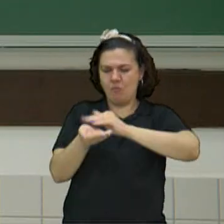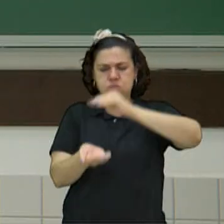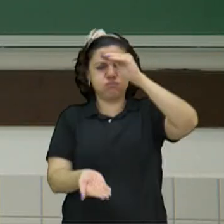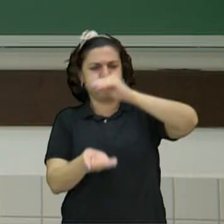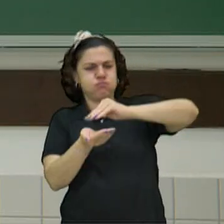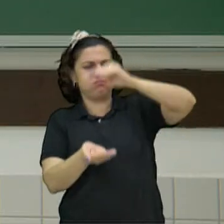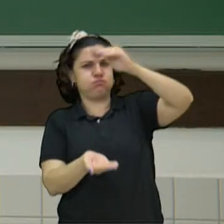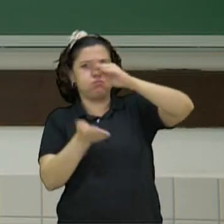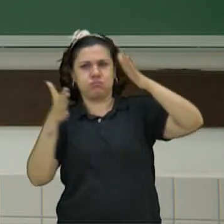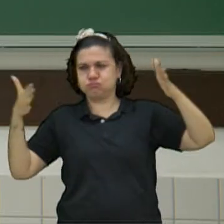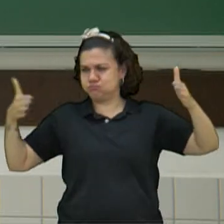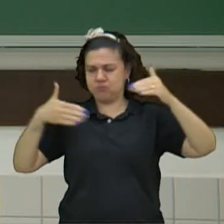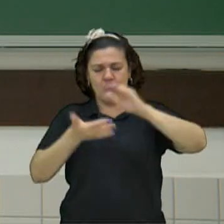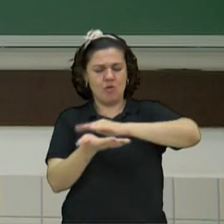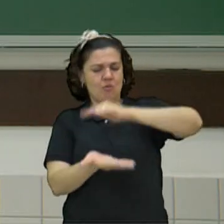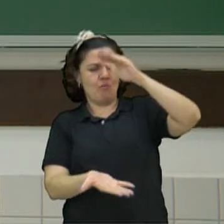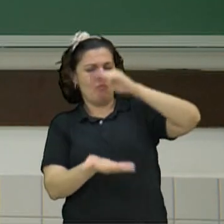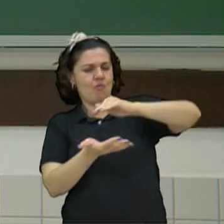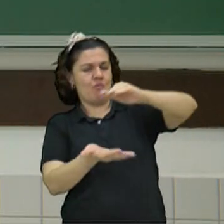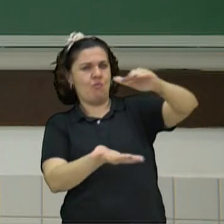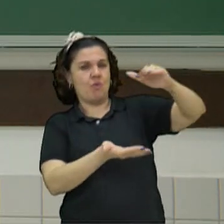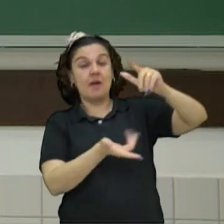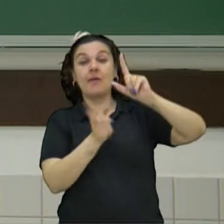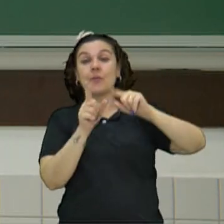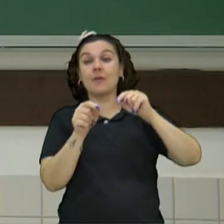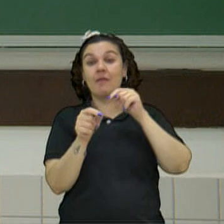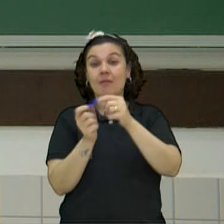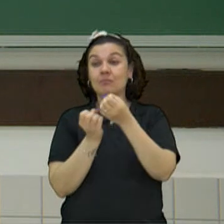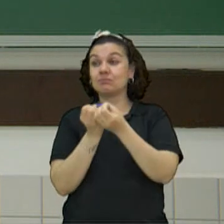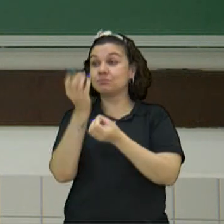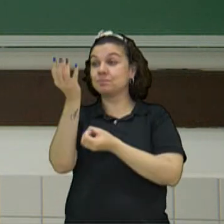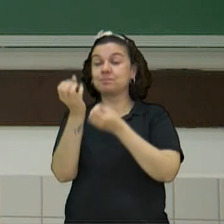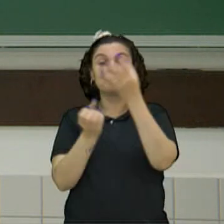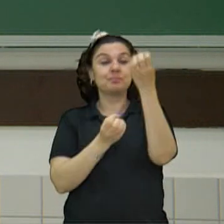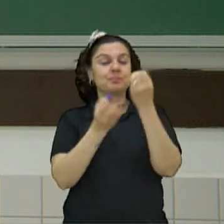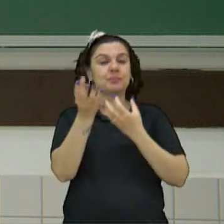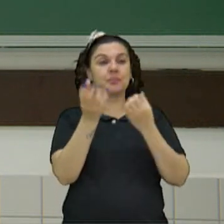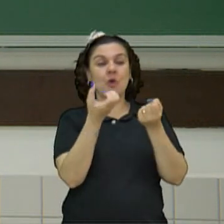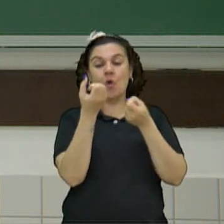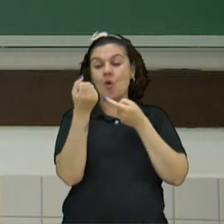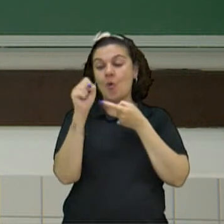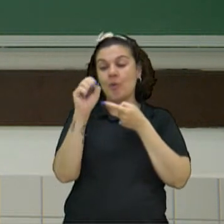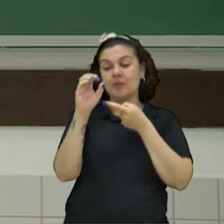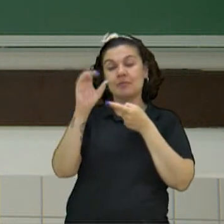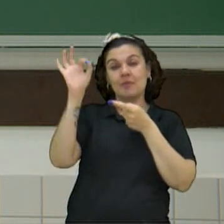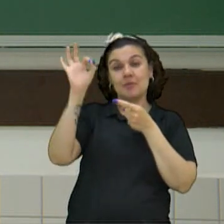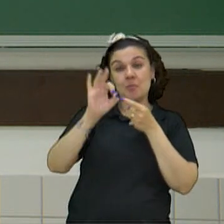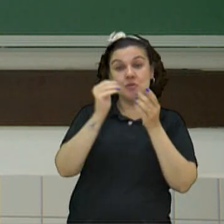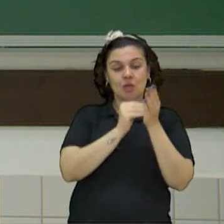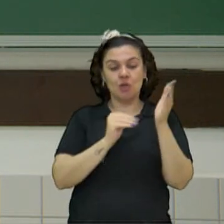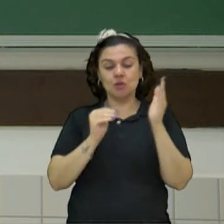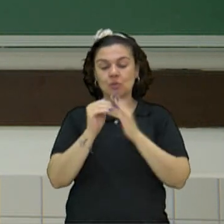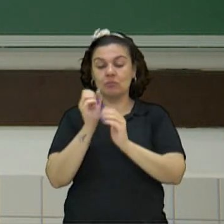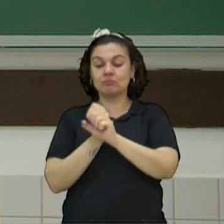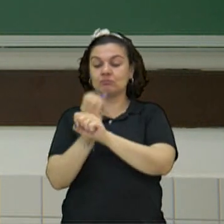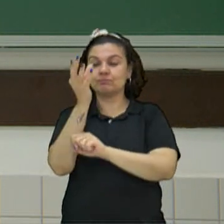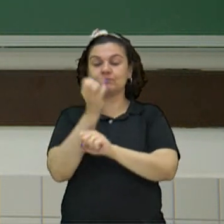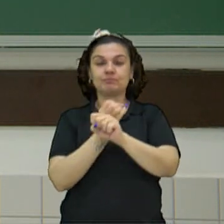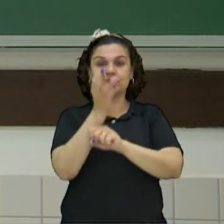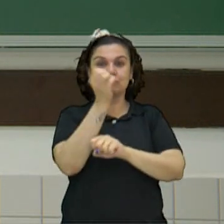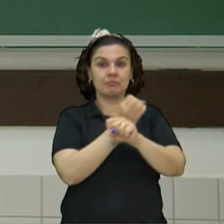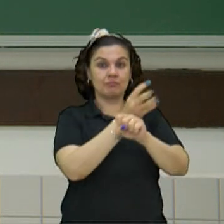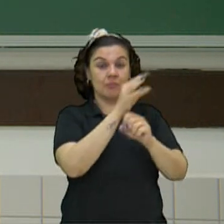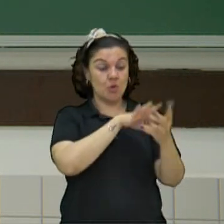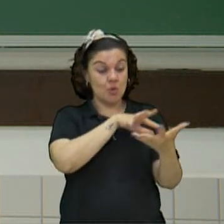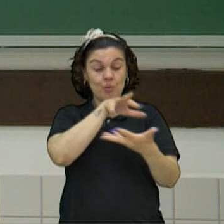entupidos de containers que se movimenta mais de 80% de toda a mercadoria